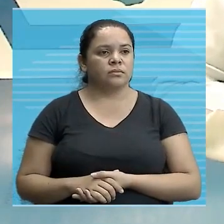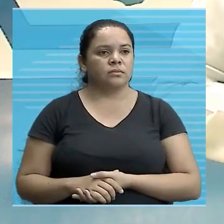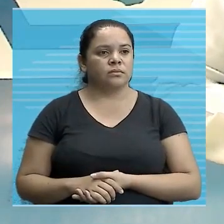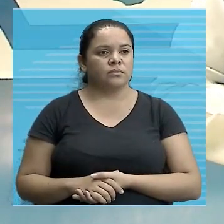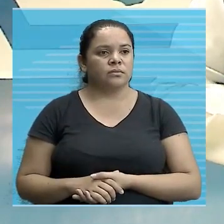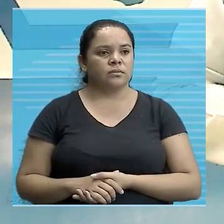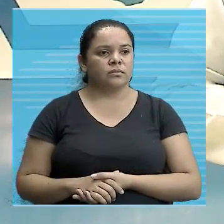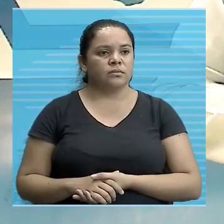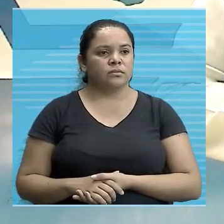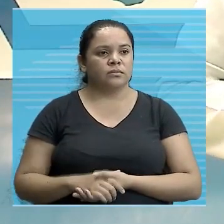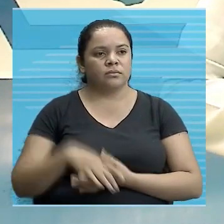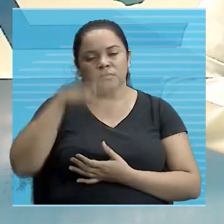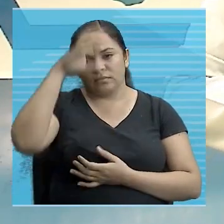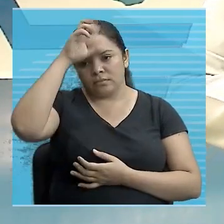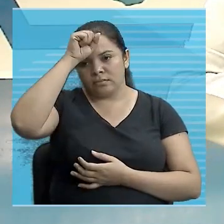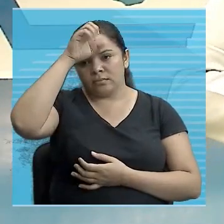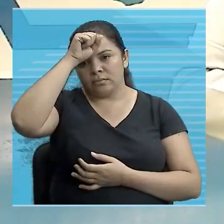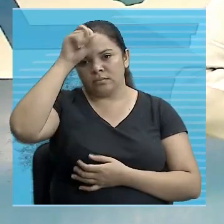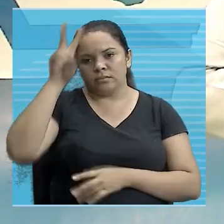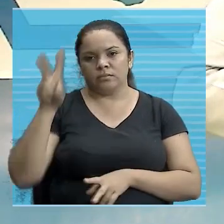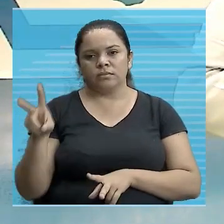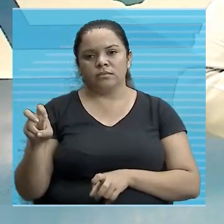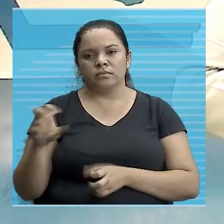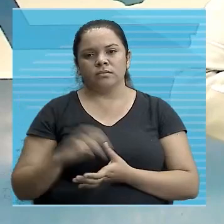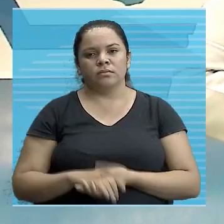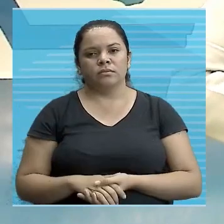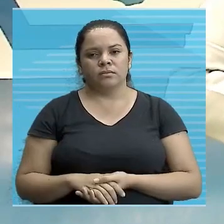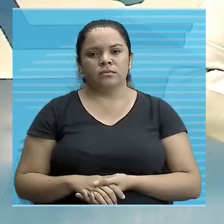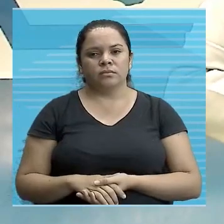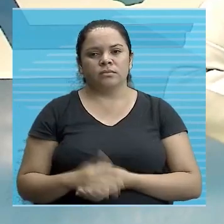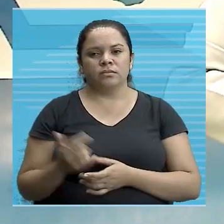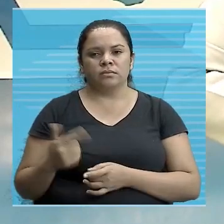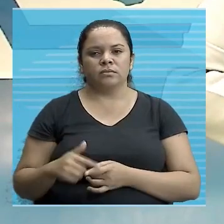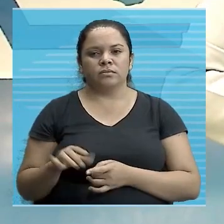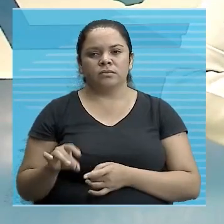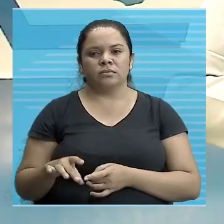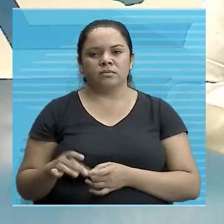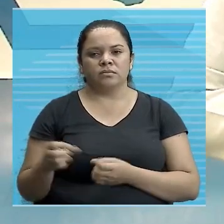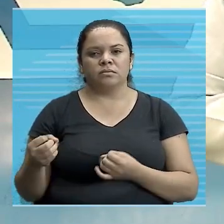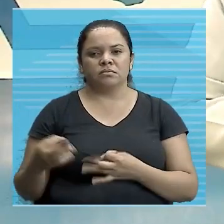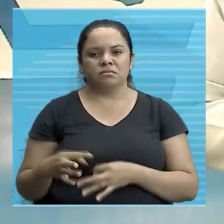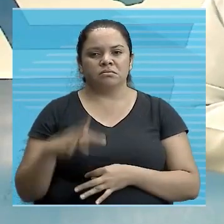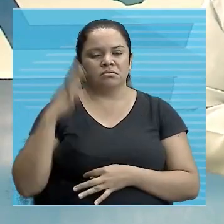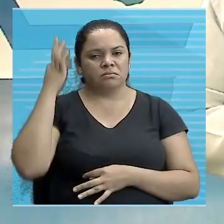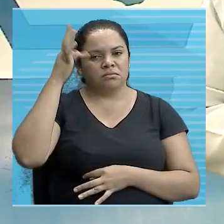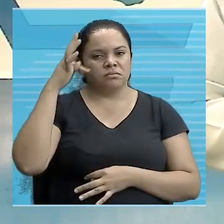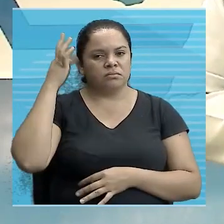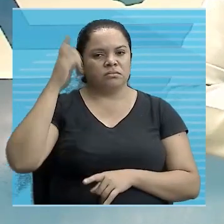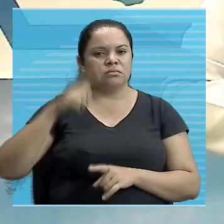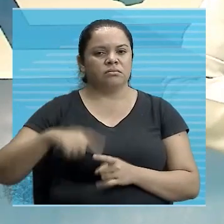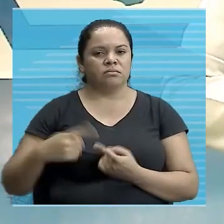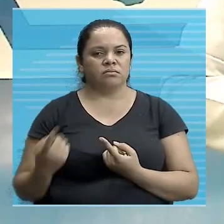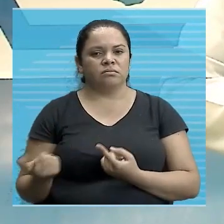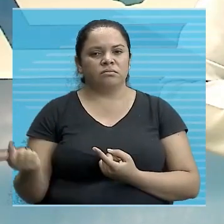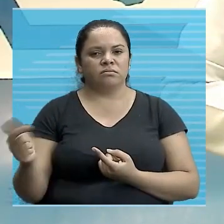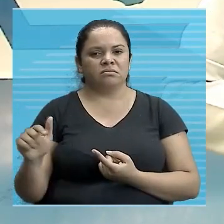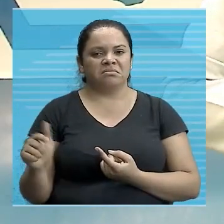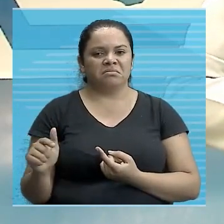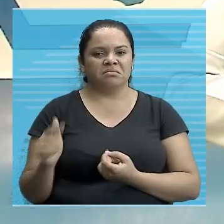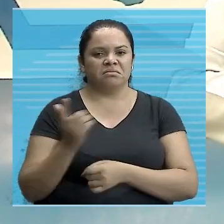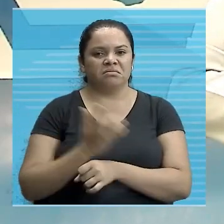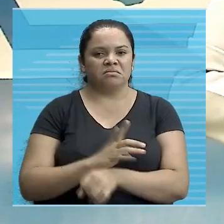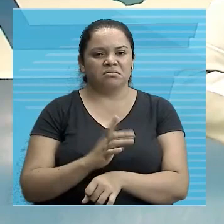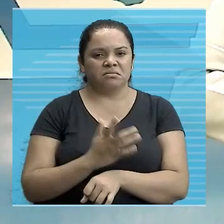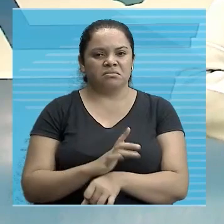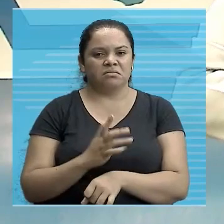ver se aprendeu alguma coisa, né, gente? Porque não adianta só falar de teoria sem ter, sem fazer questões.